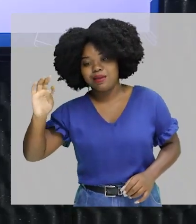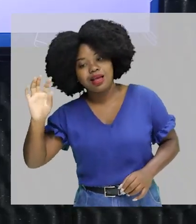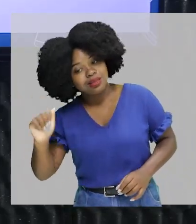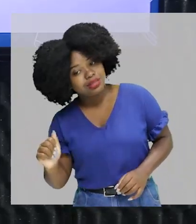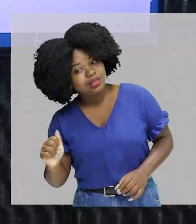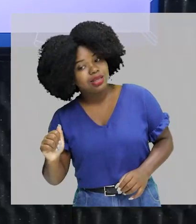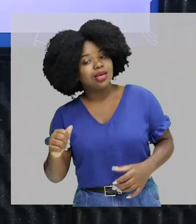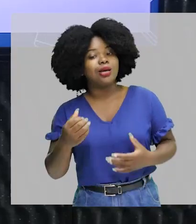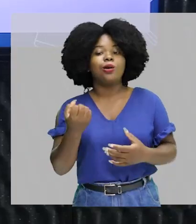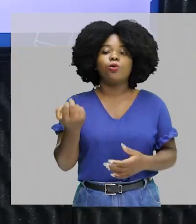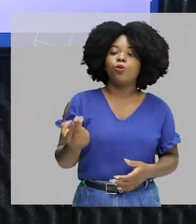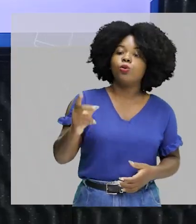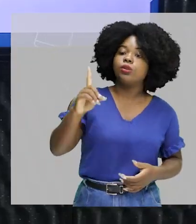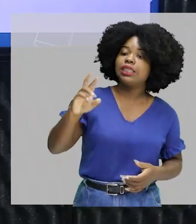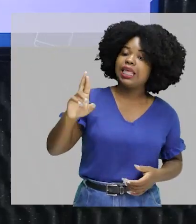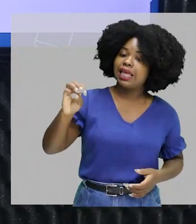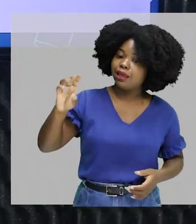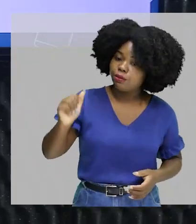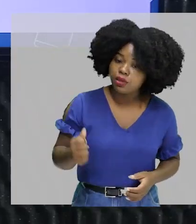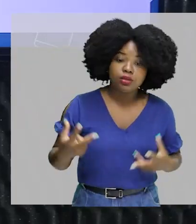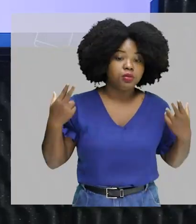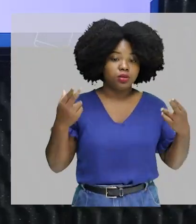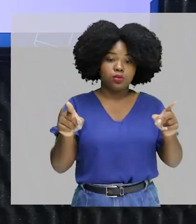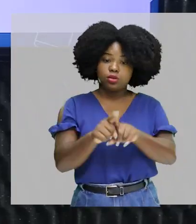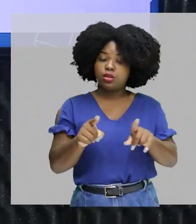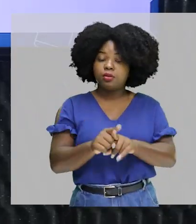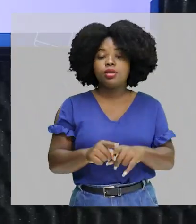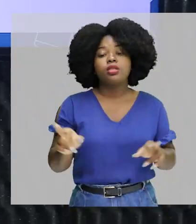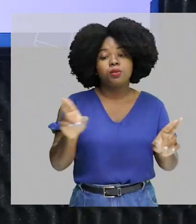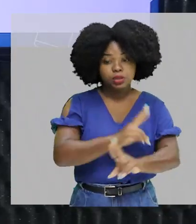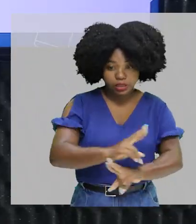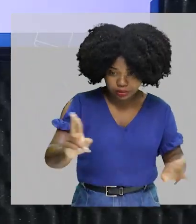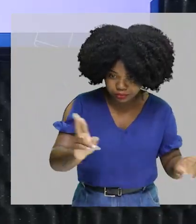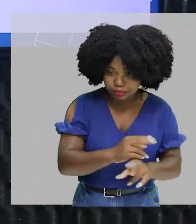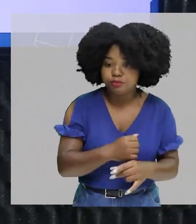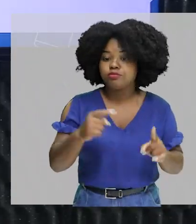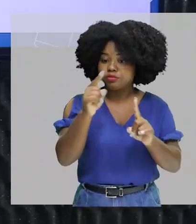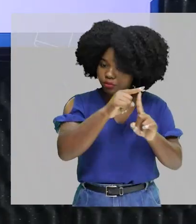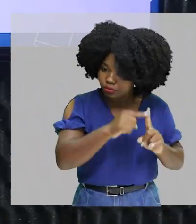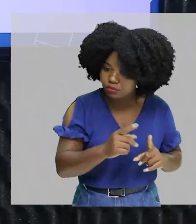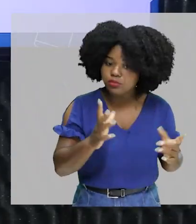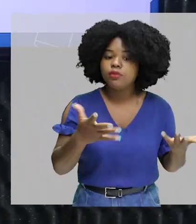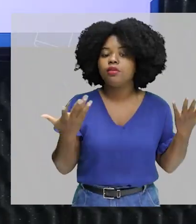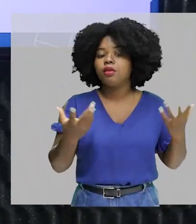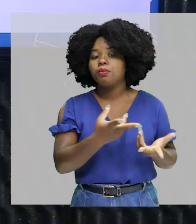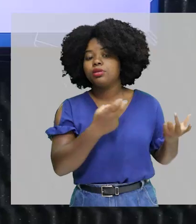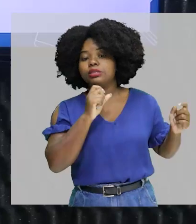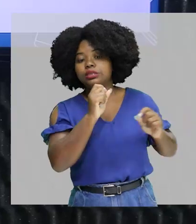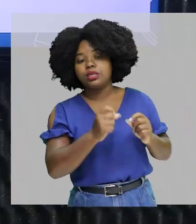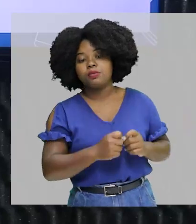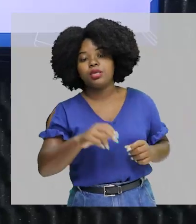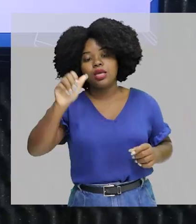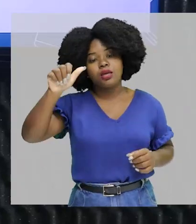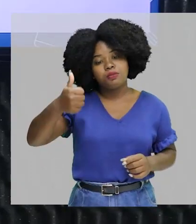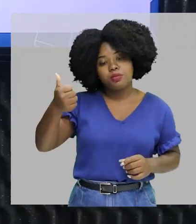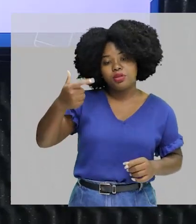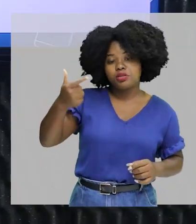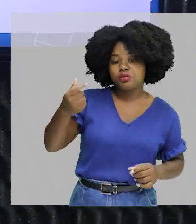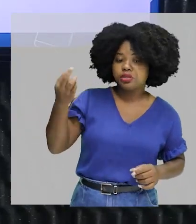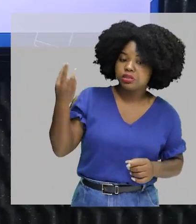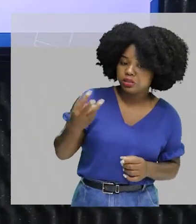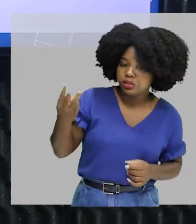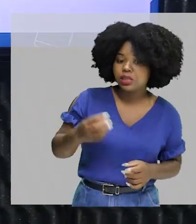equinoderma. É tudo a mesma coisa, tá? Então, em relação aos equinodermatas, analise abaixo